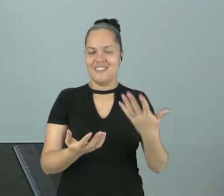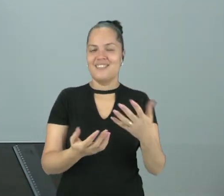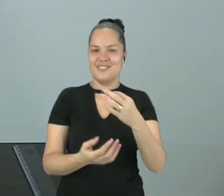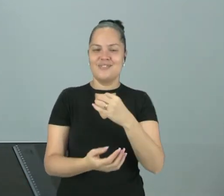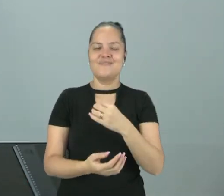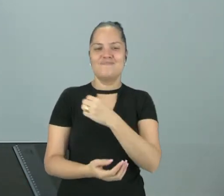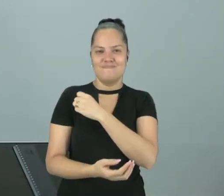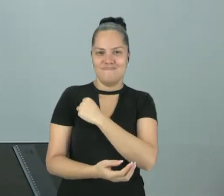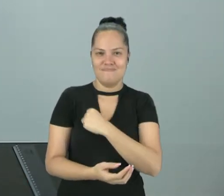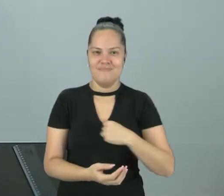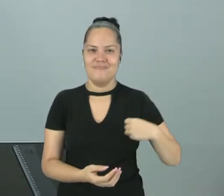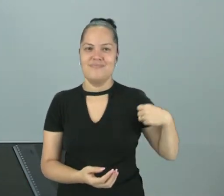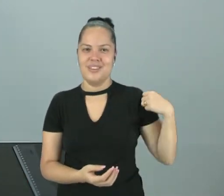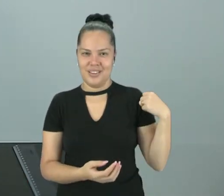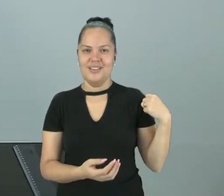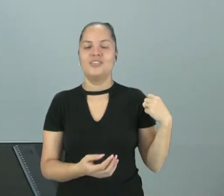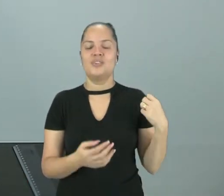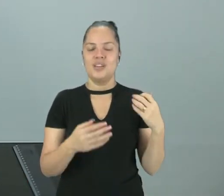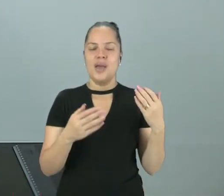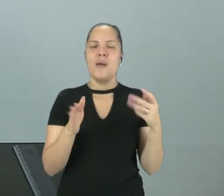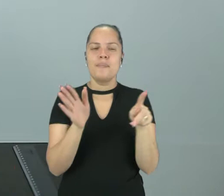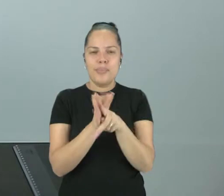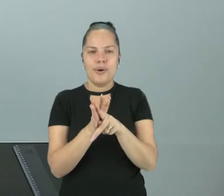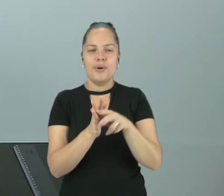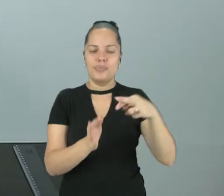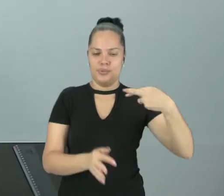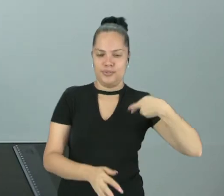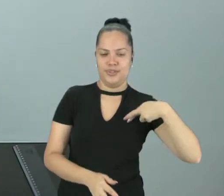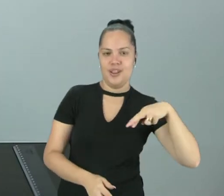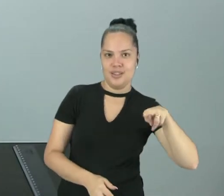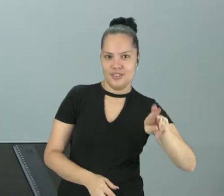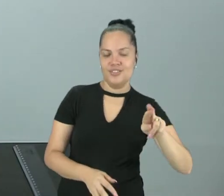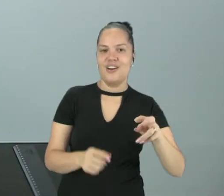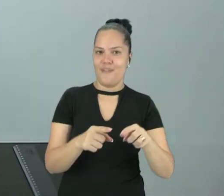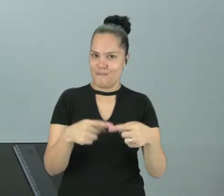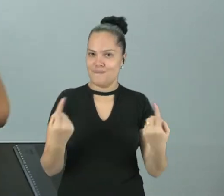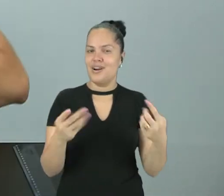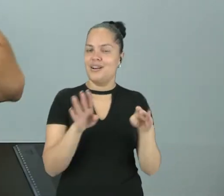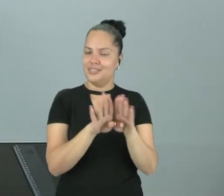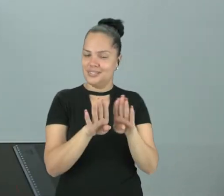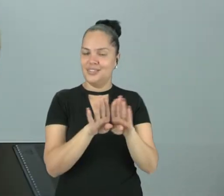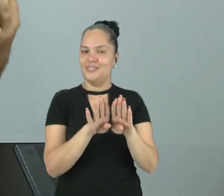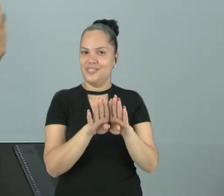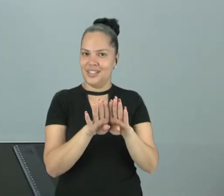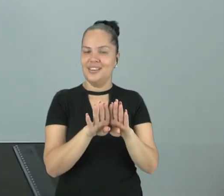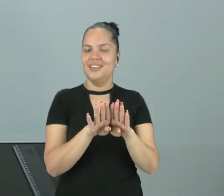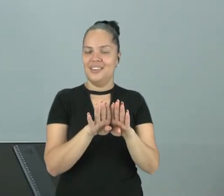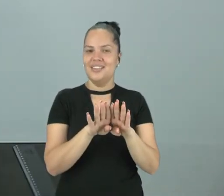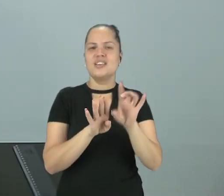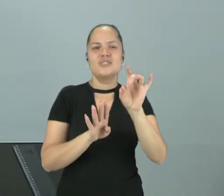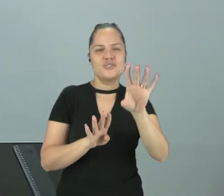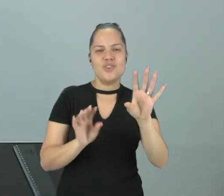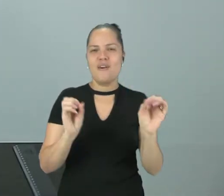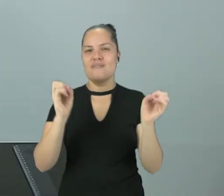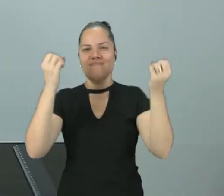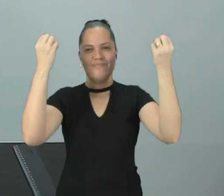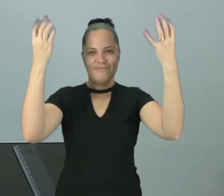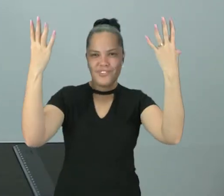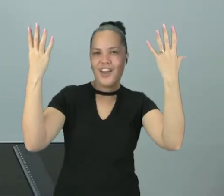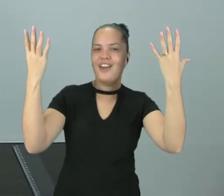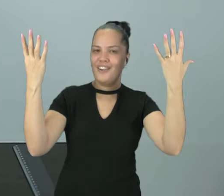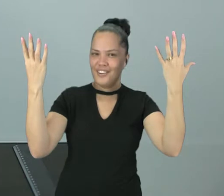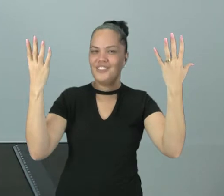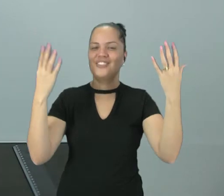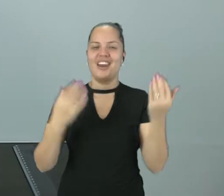mesmo é de cunho né religioso mas também né tem aquela que é só para festejar